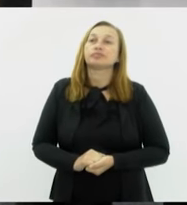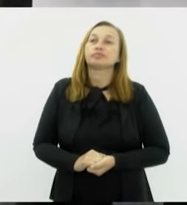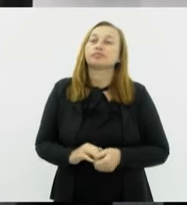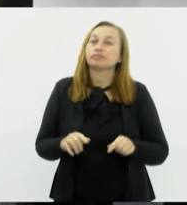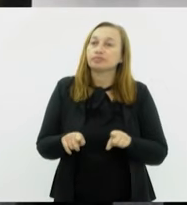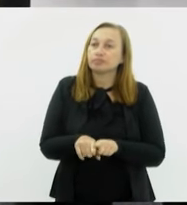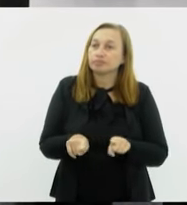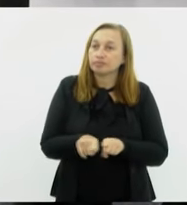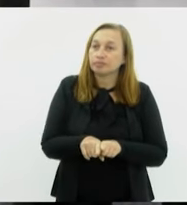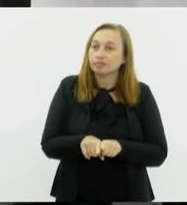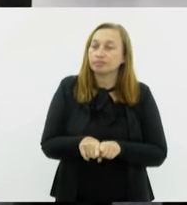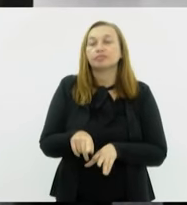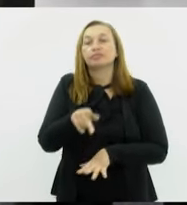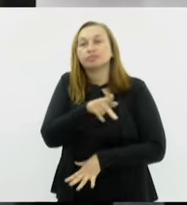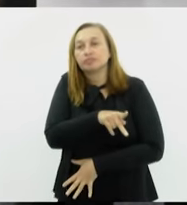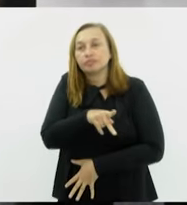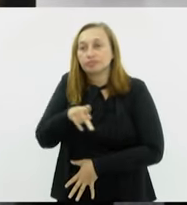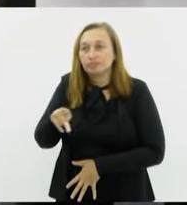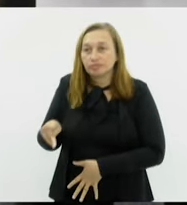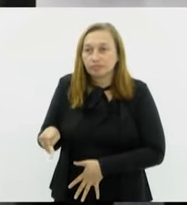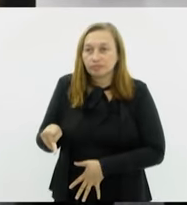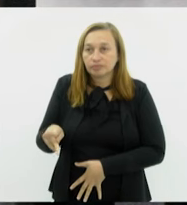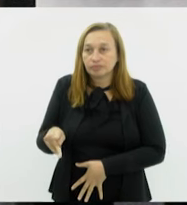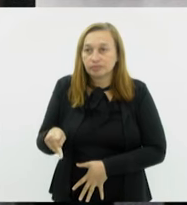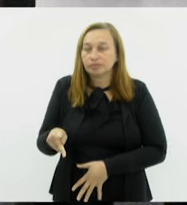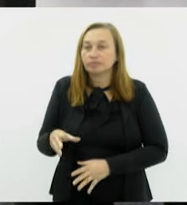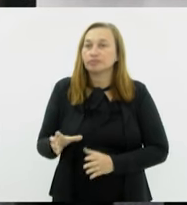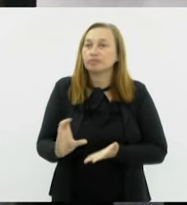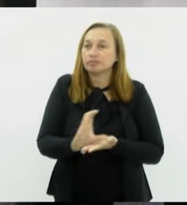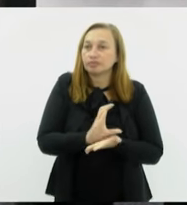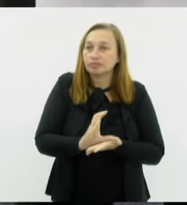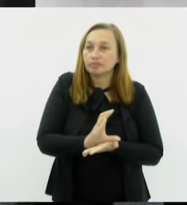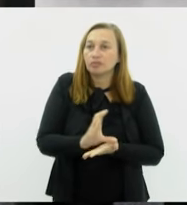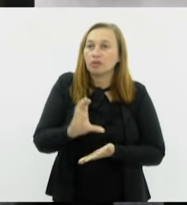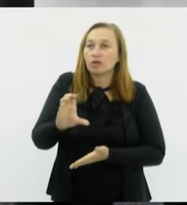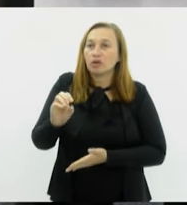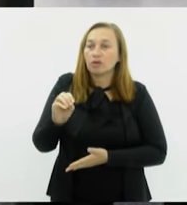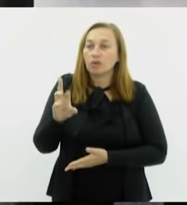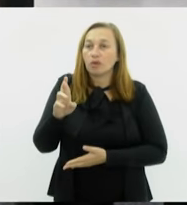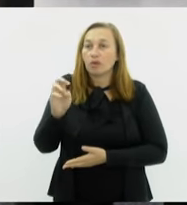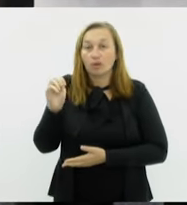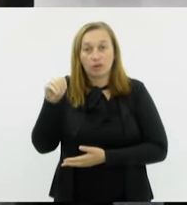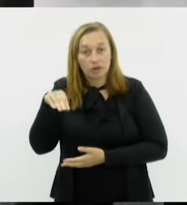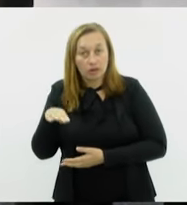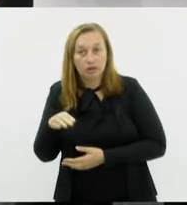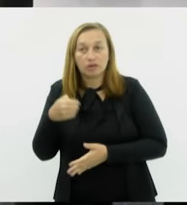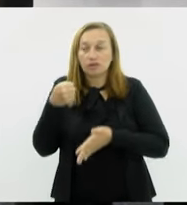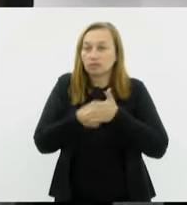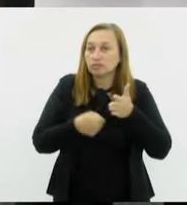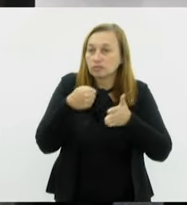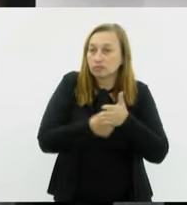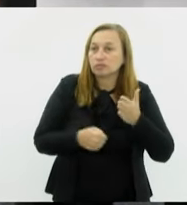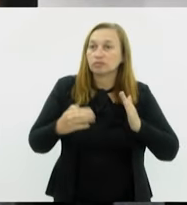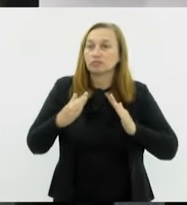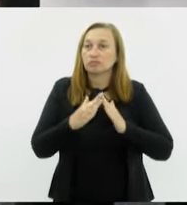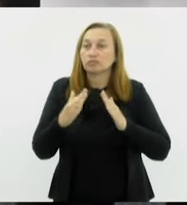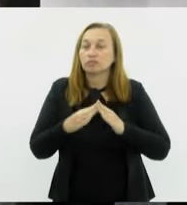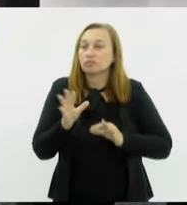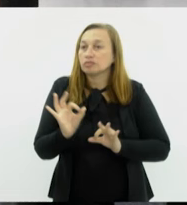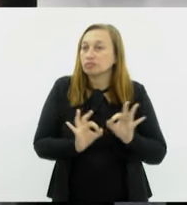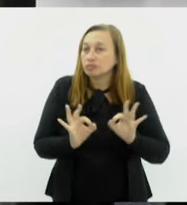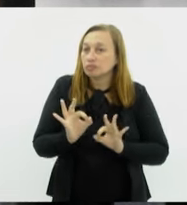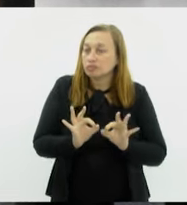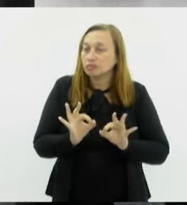o cargo de presidente do Conselho do Corém. Ela lutou nessa casa pelo plano,